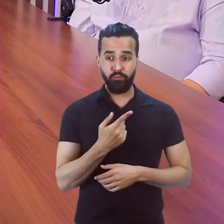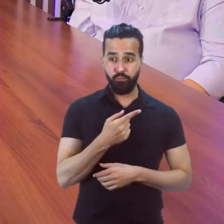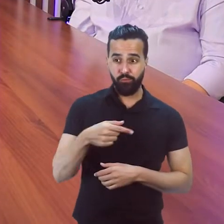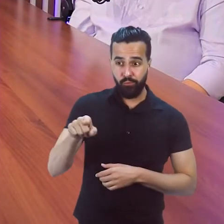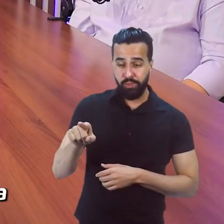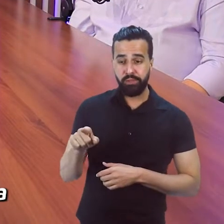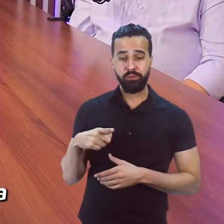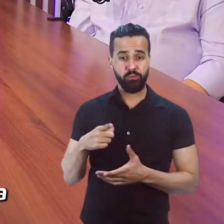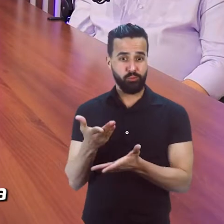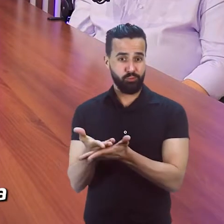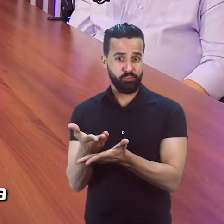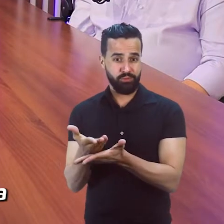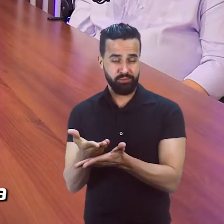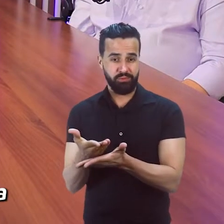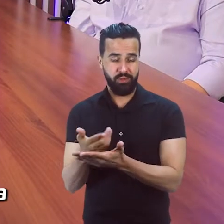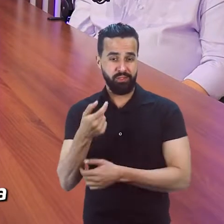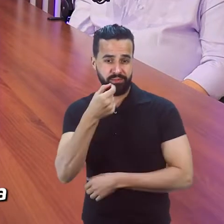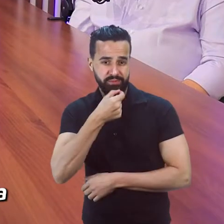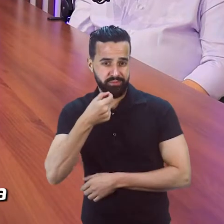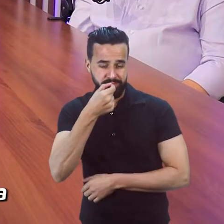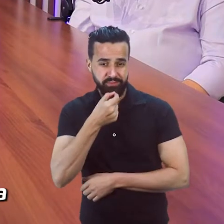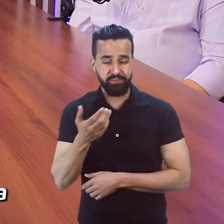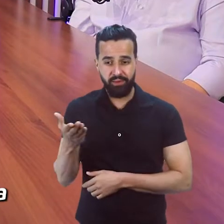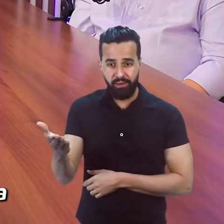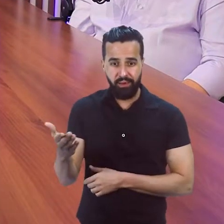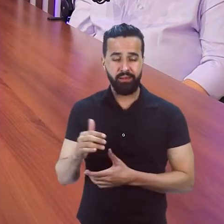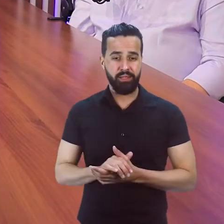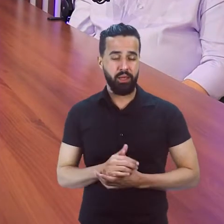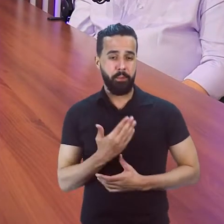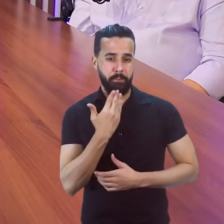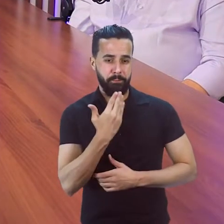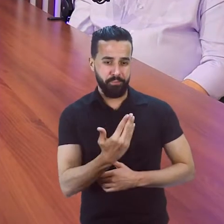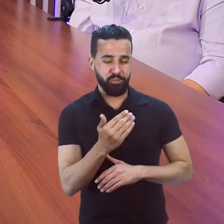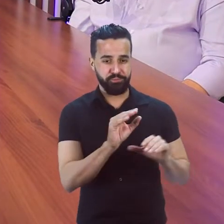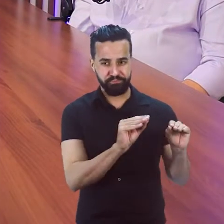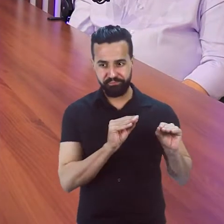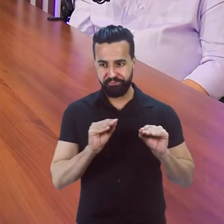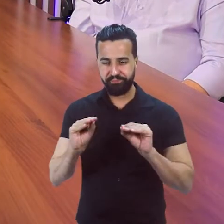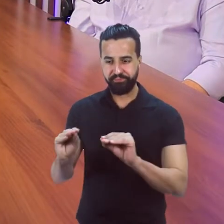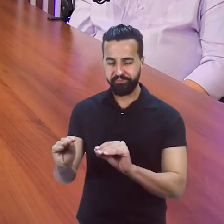estudar, e dei entrada no meu requerimento de transferência. Né?